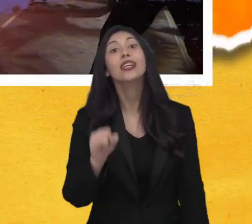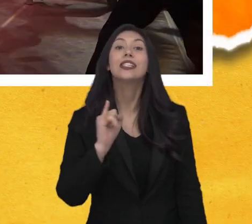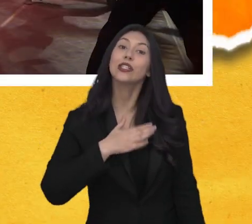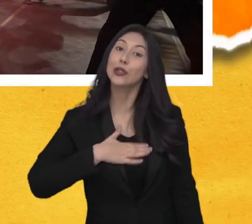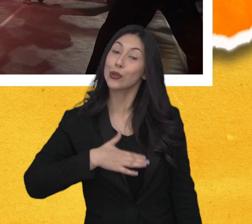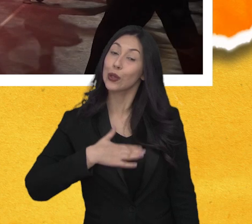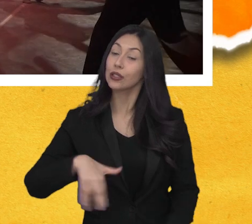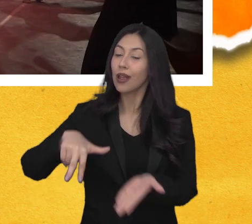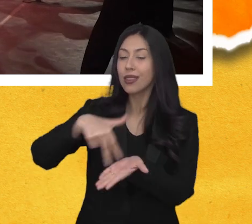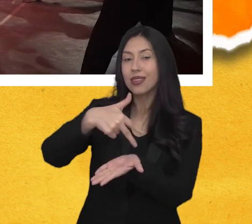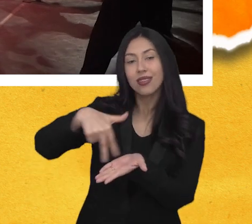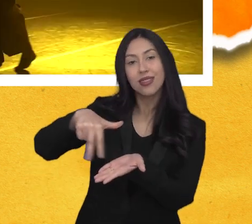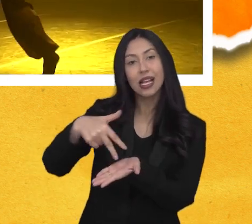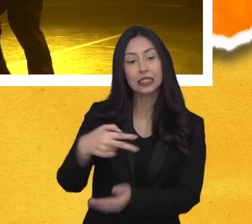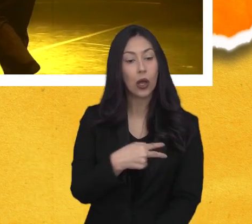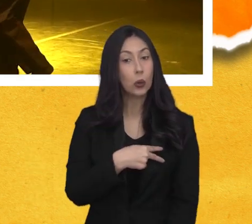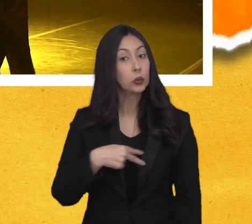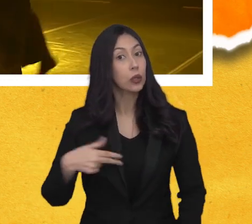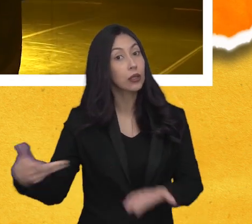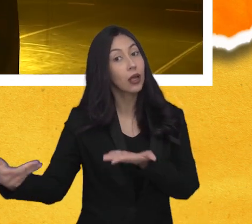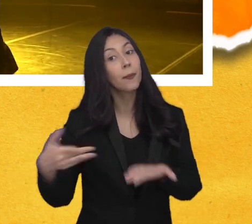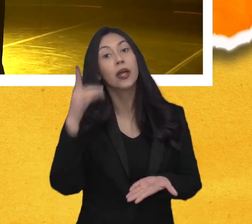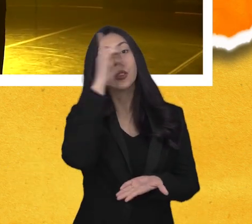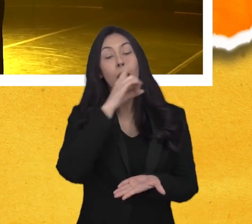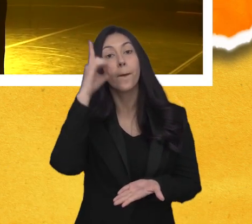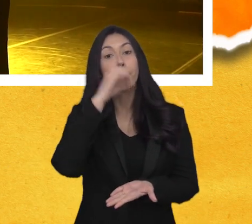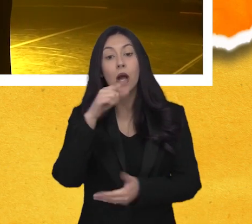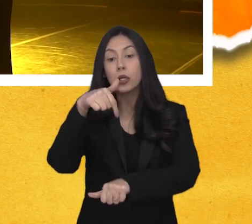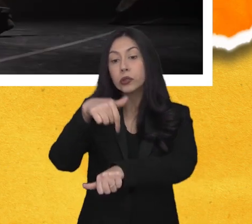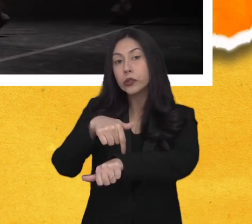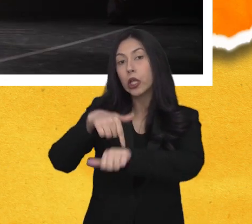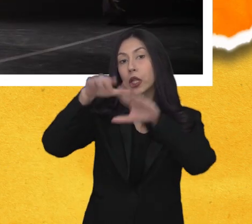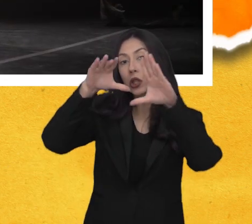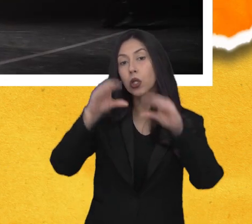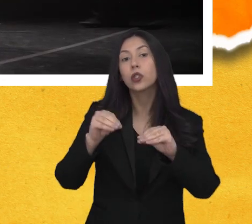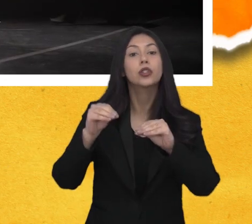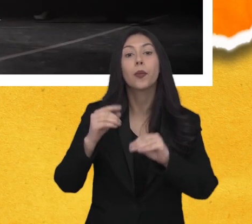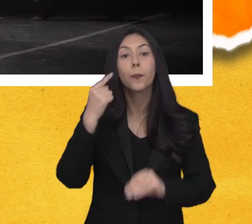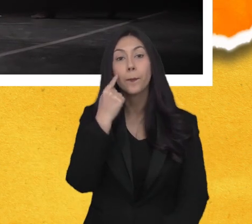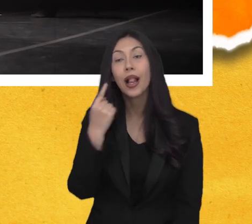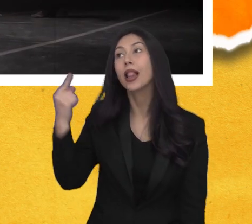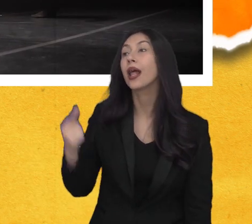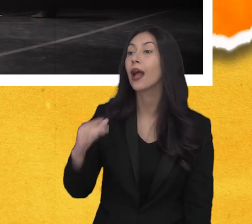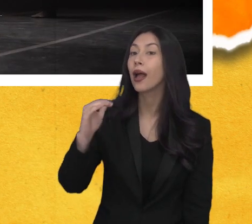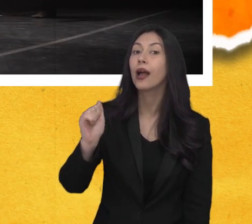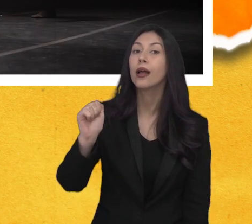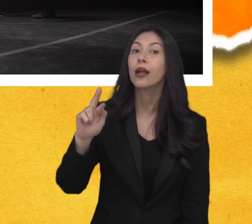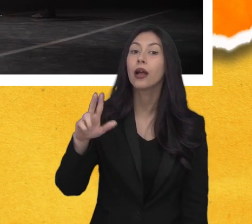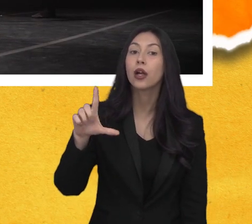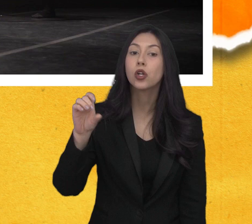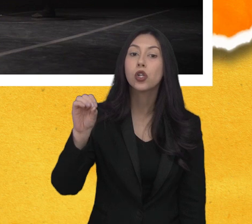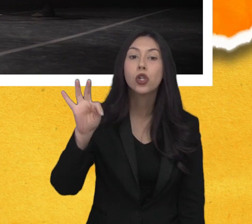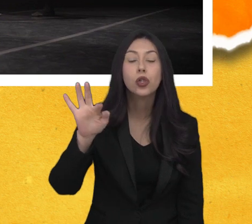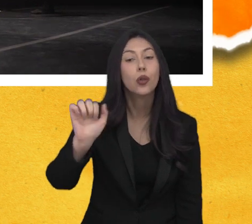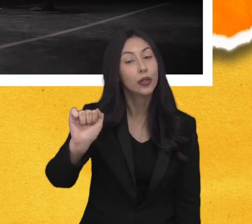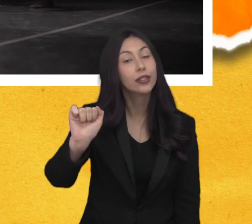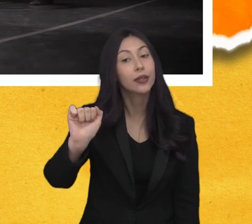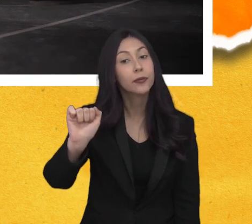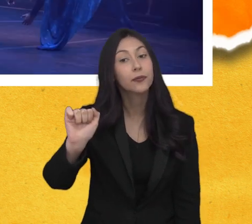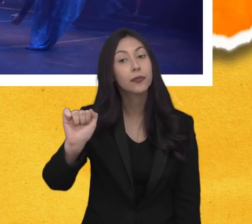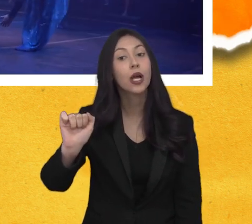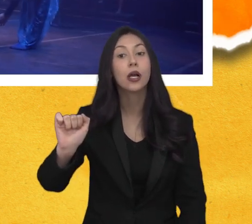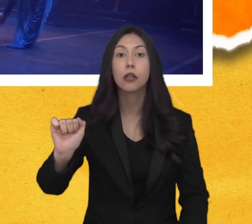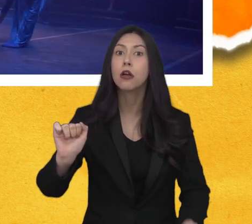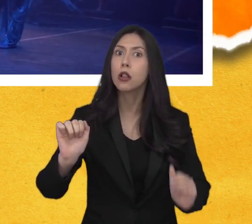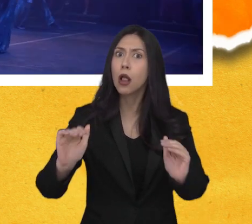Para quem gosta de dança, o SESI recebe no domingo, às 7 da noite, o espetáculo Carlota, da Focus Companhia de